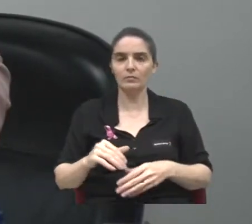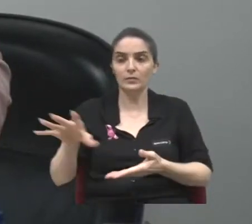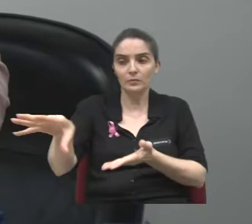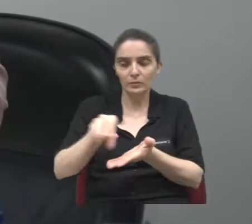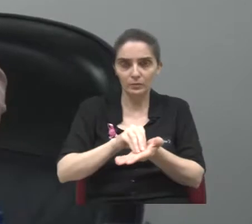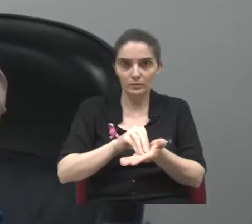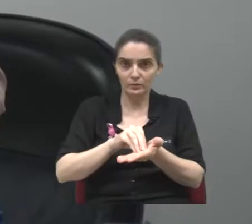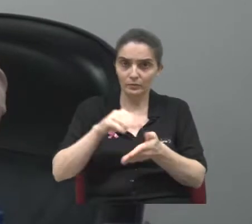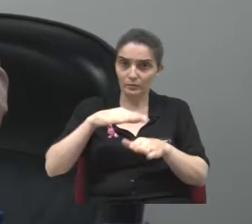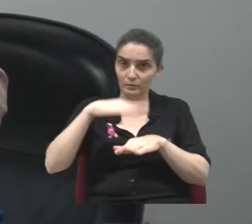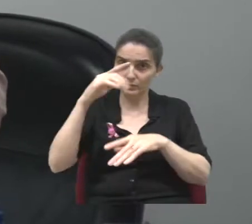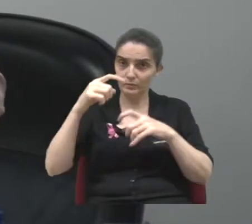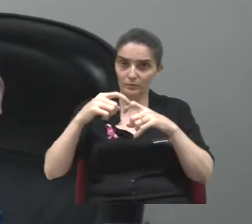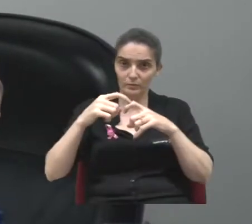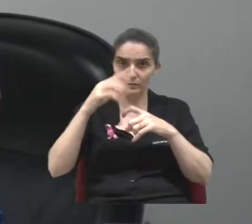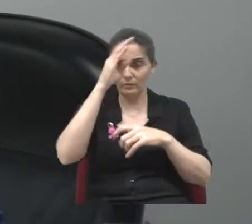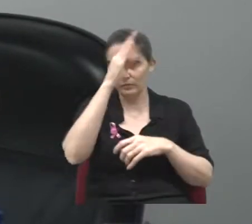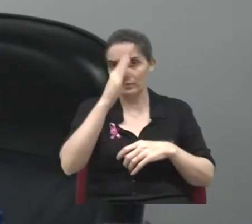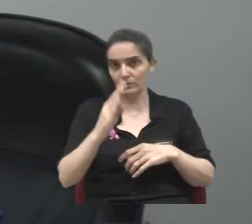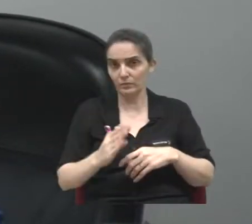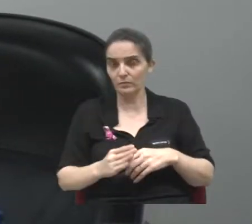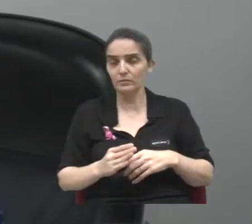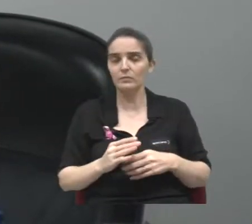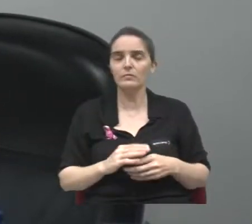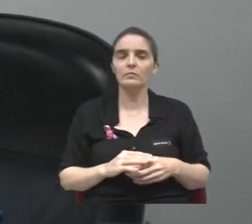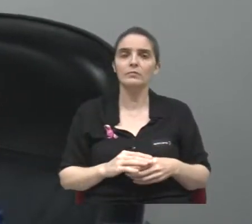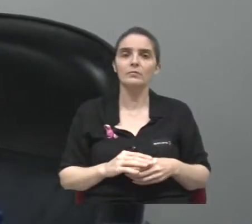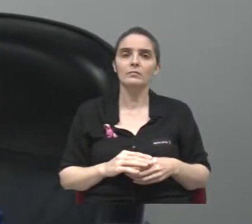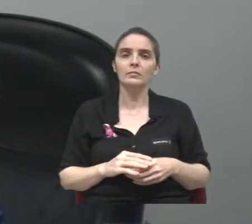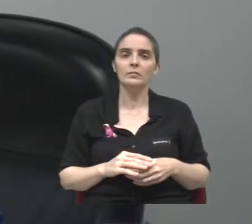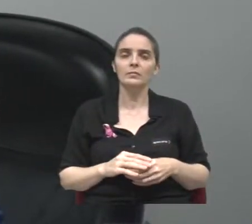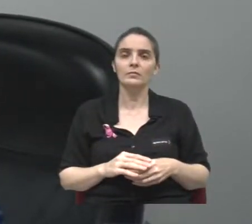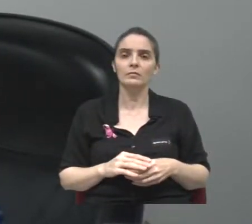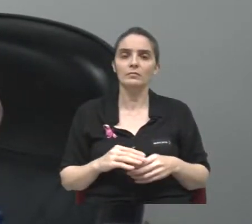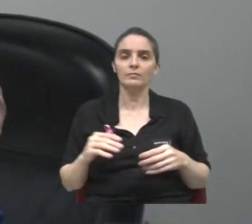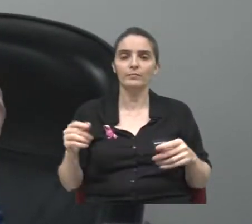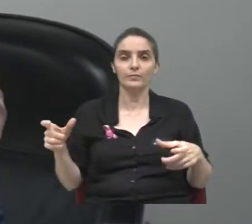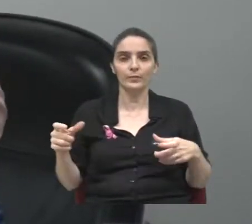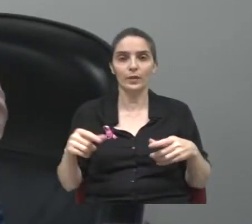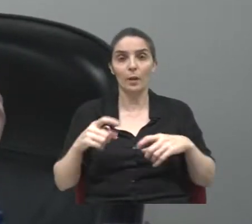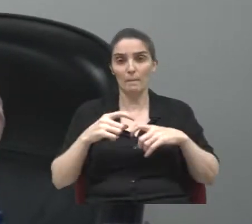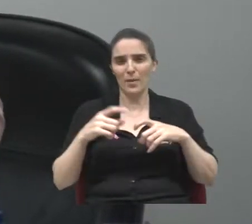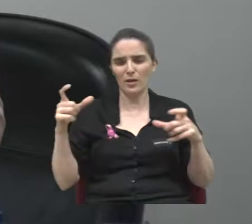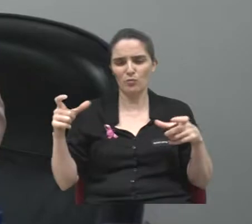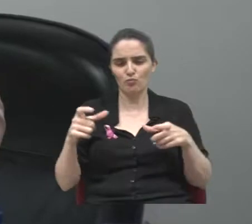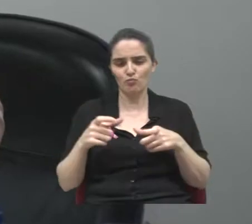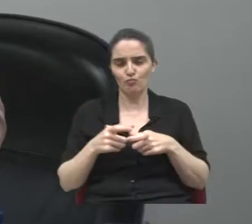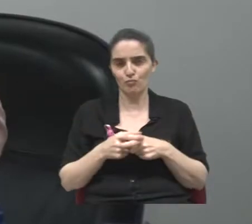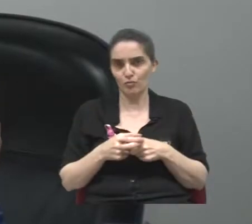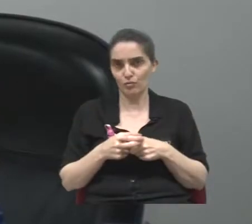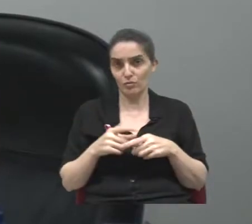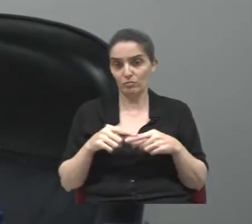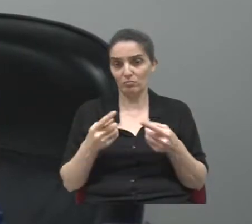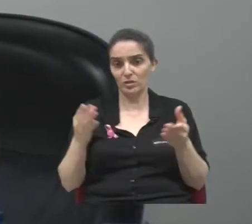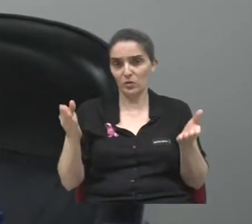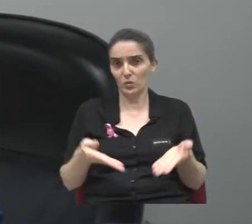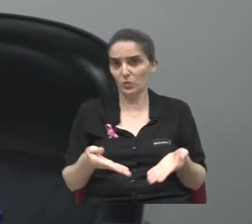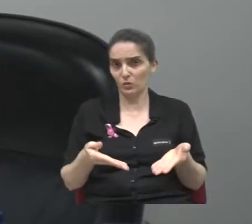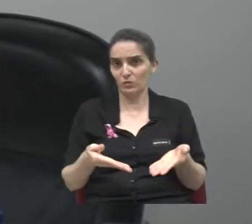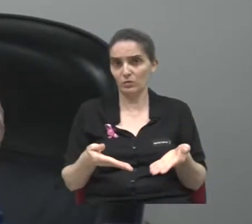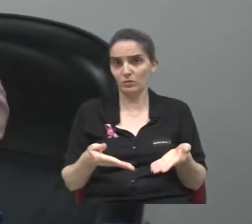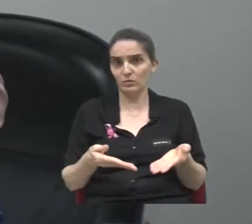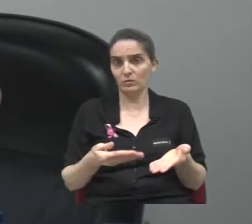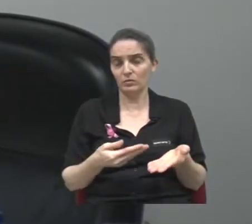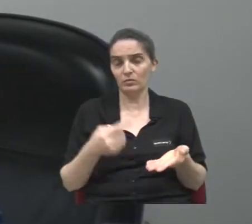pela totalidade, até diminuiu a quantidade. Agora, hoje, se ventila essa possibilidade